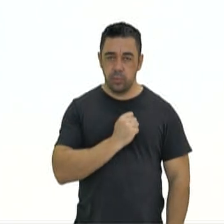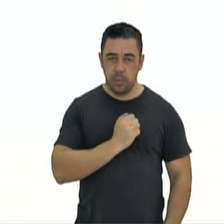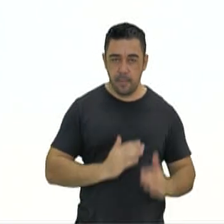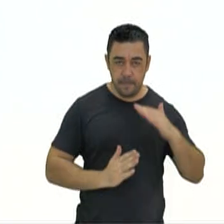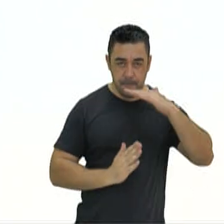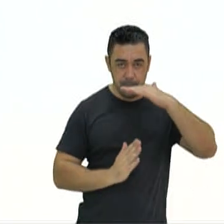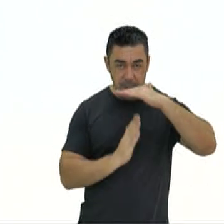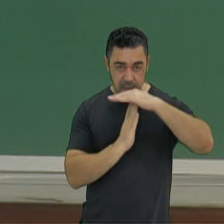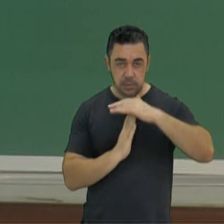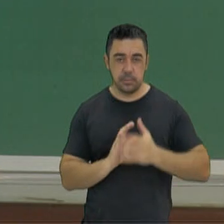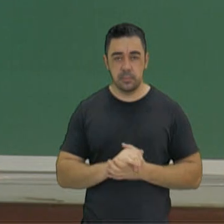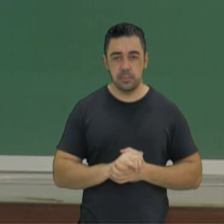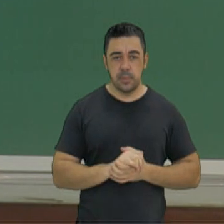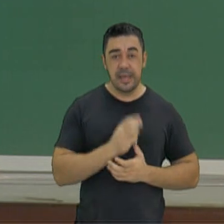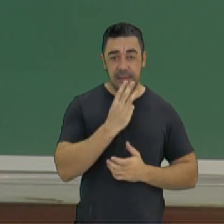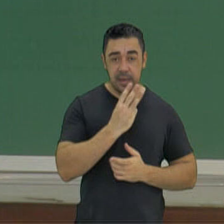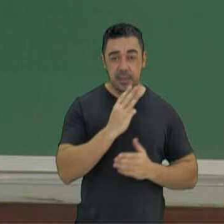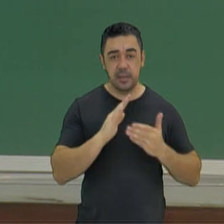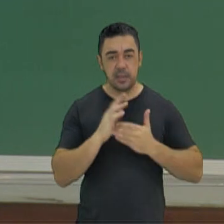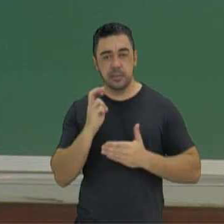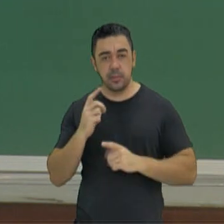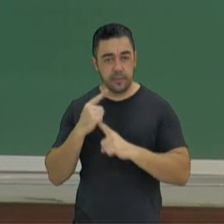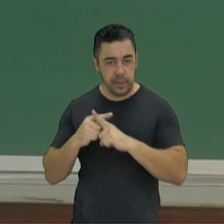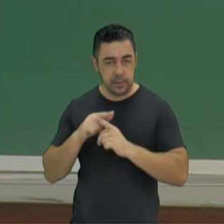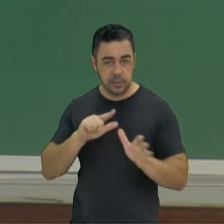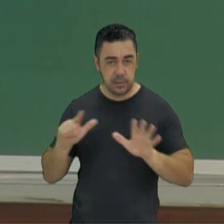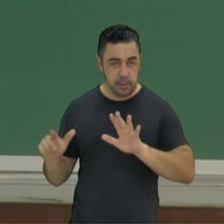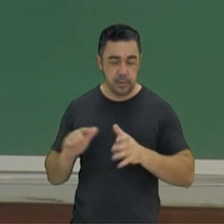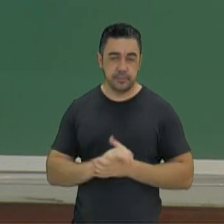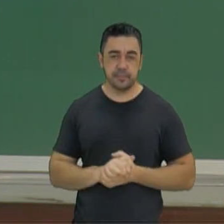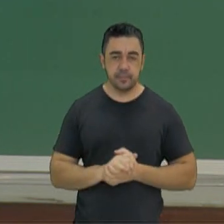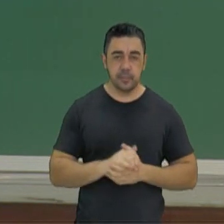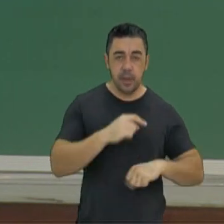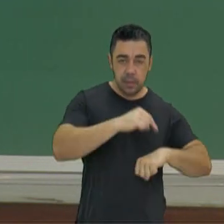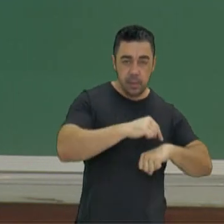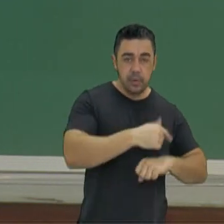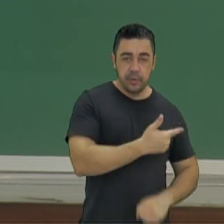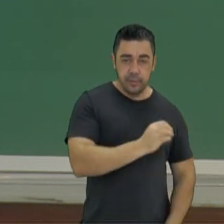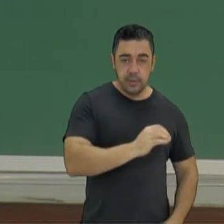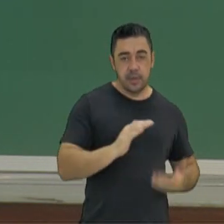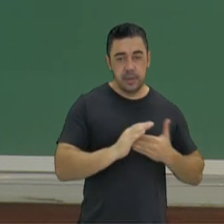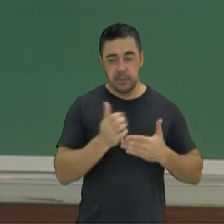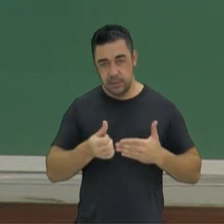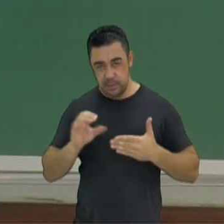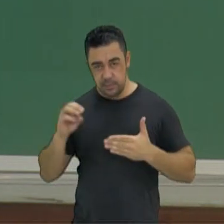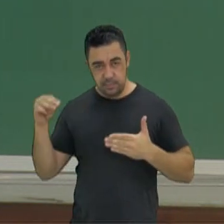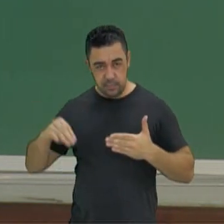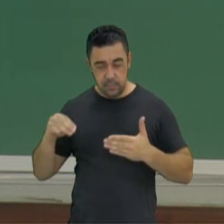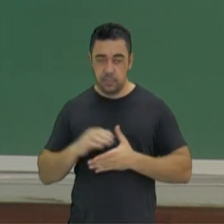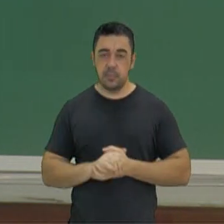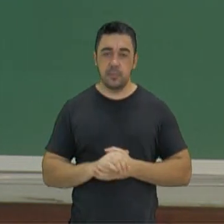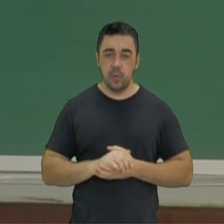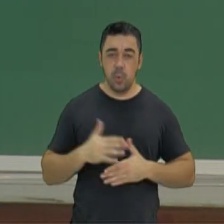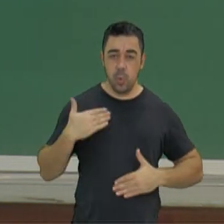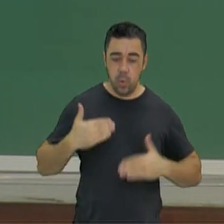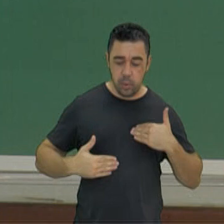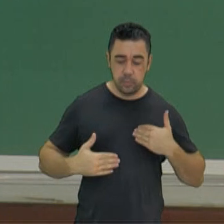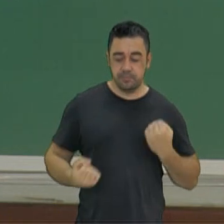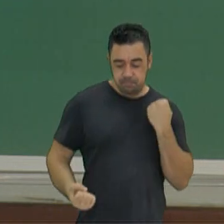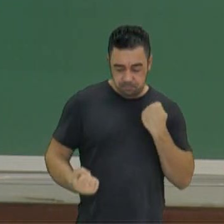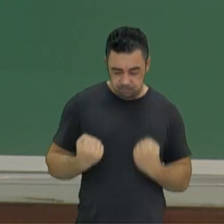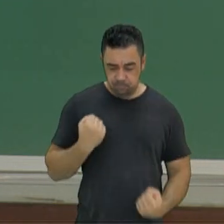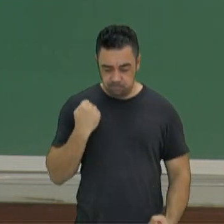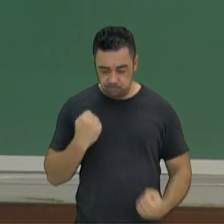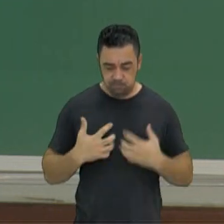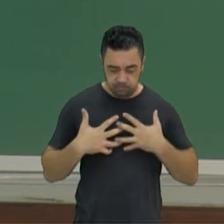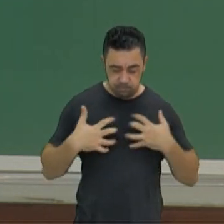5 vezes por semana, 20 a 60 minutos cada sessão de treino aproximadamente, fortalecimento muscular aliado ao